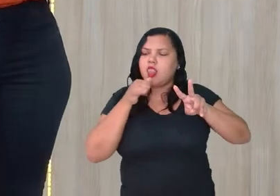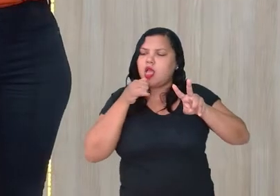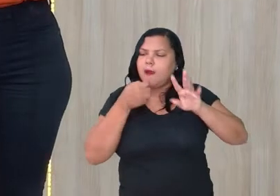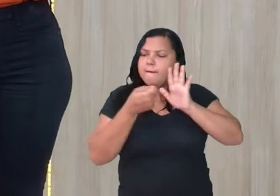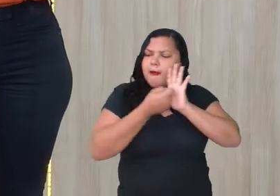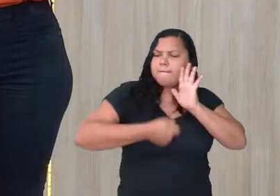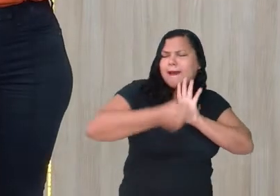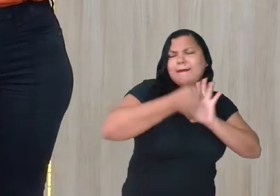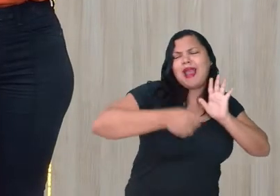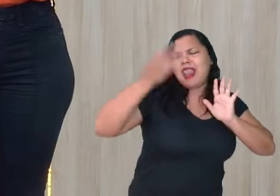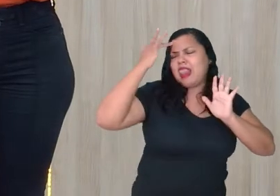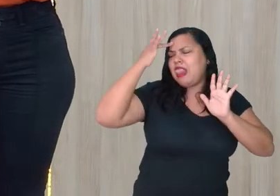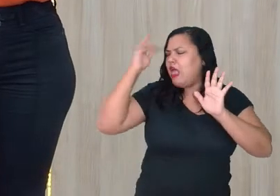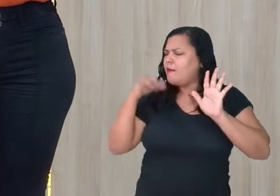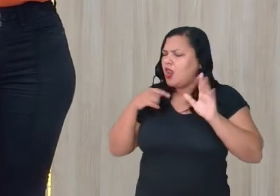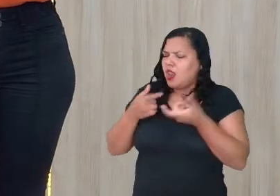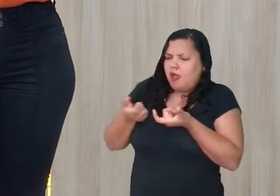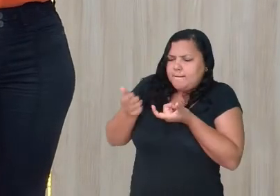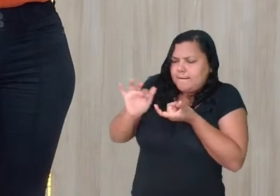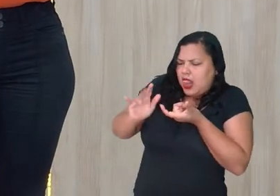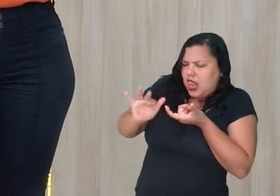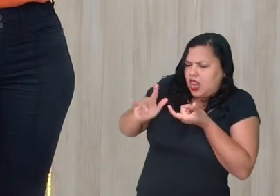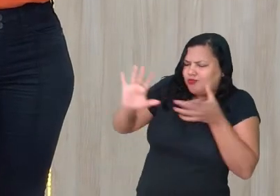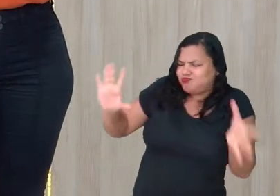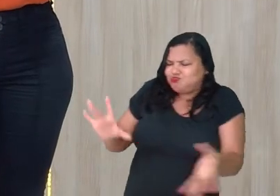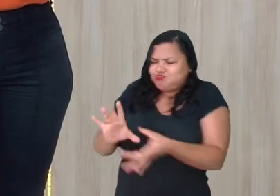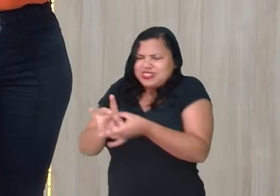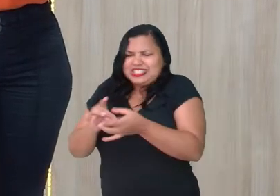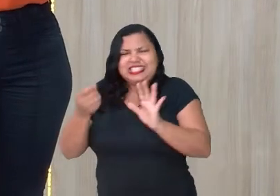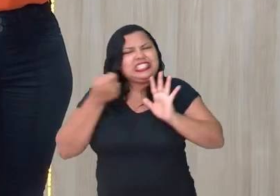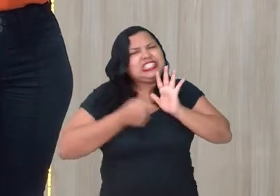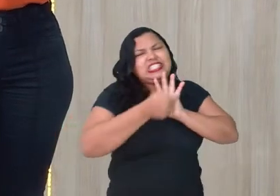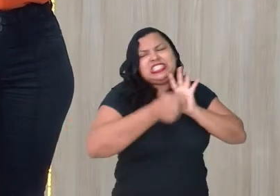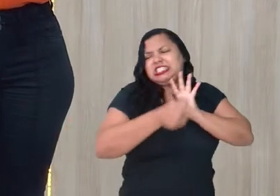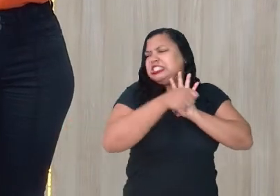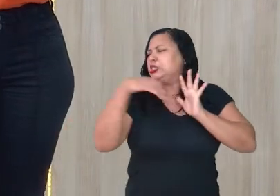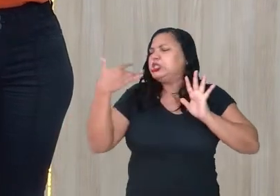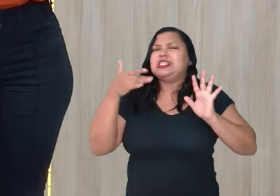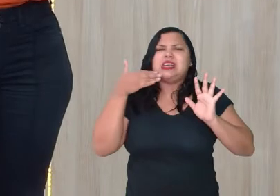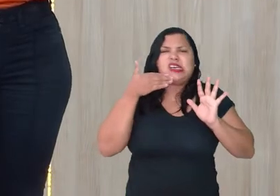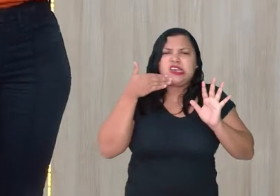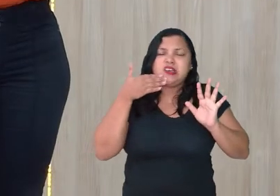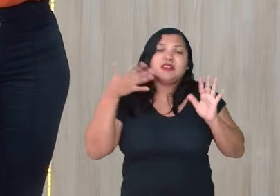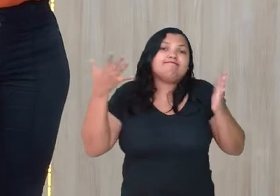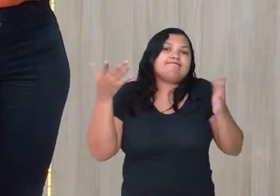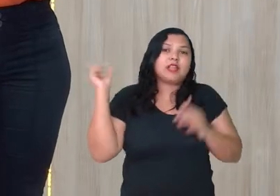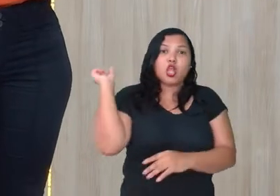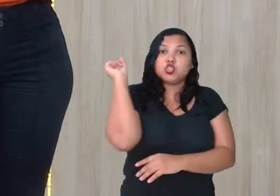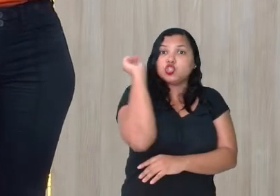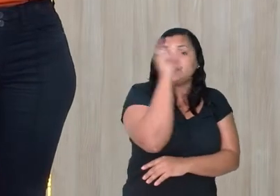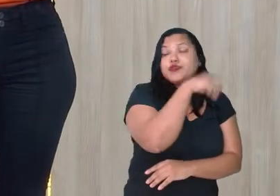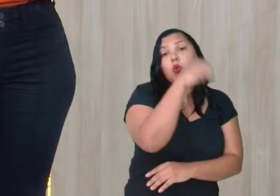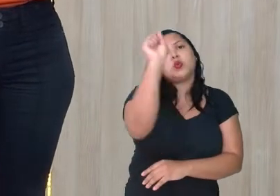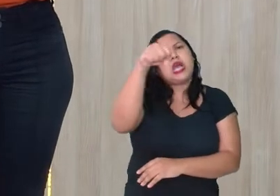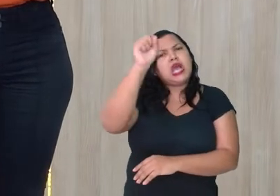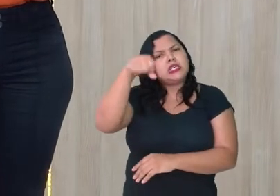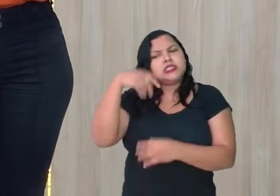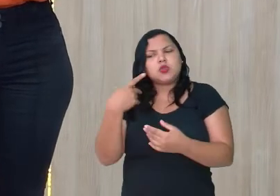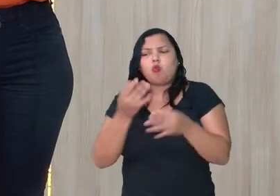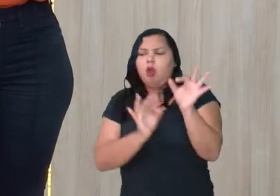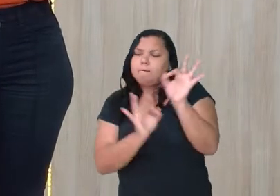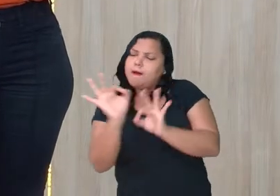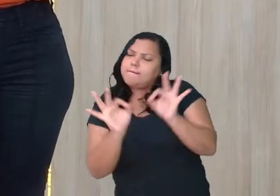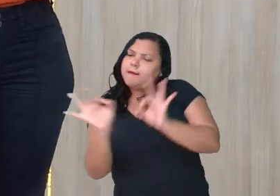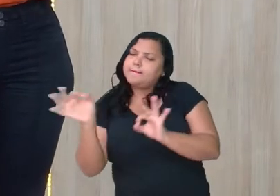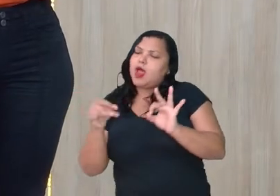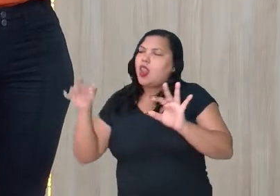fonema. Se você tem de verdade uma escrita muito precária, um registro muito precário, isso dificulta, né, a